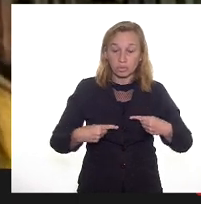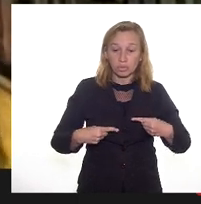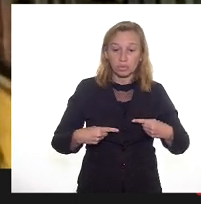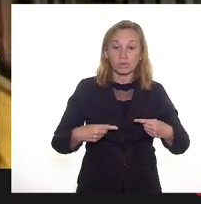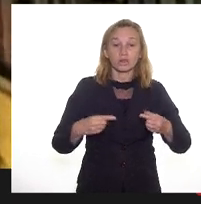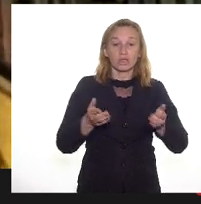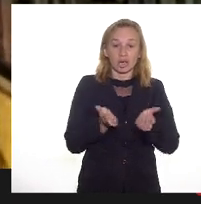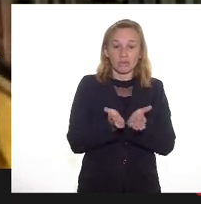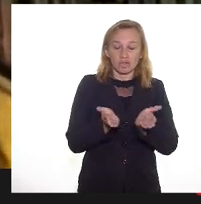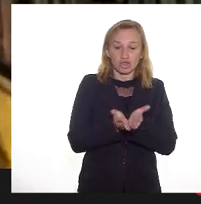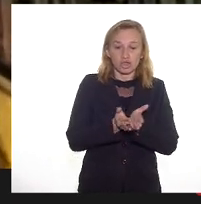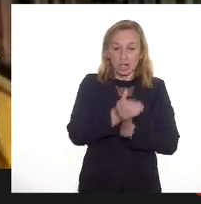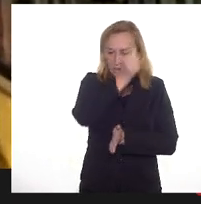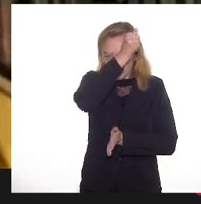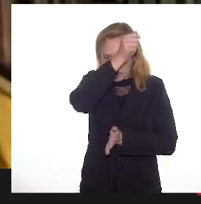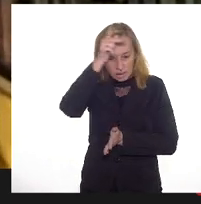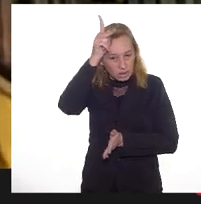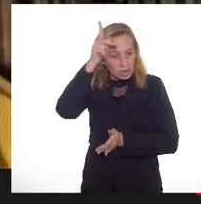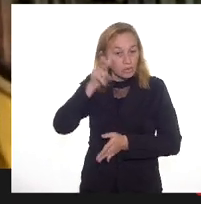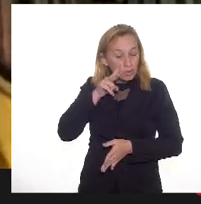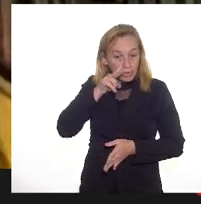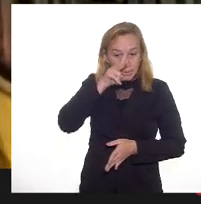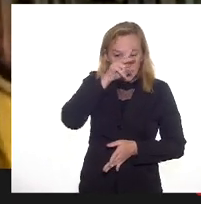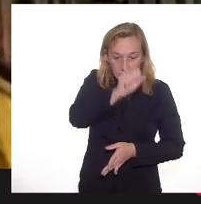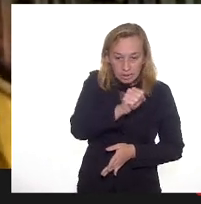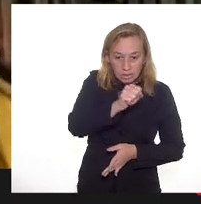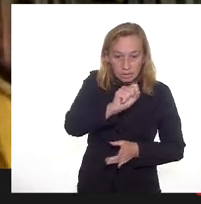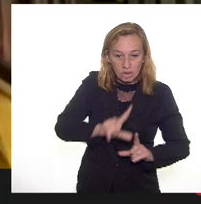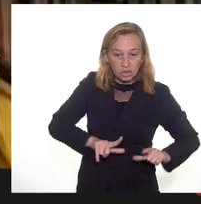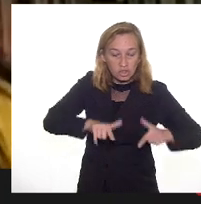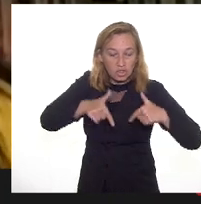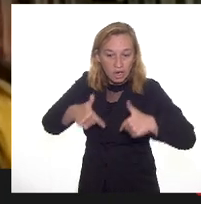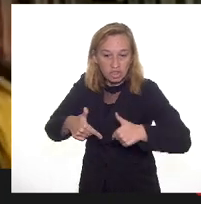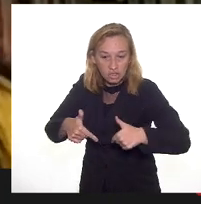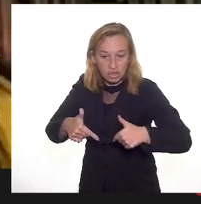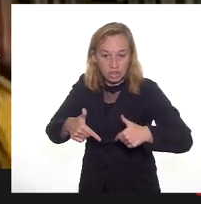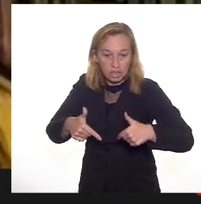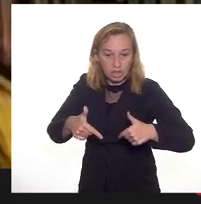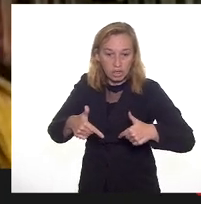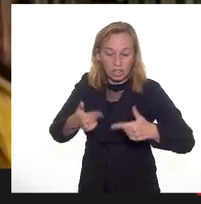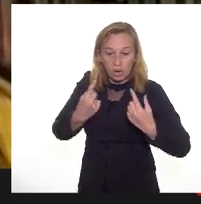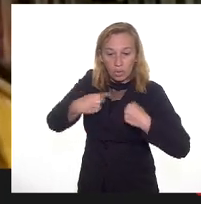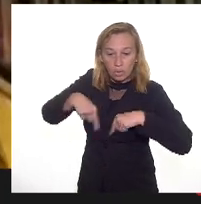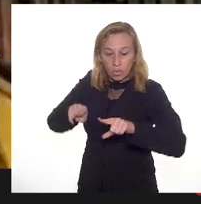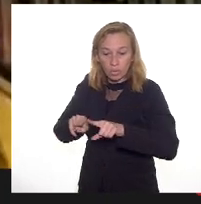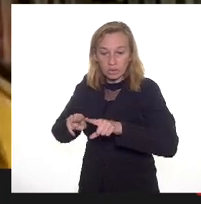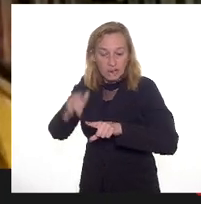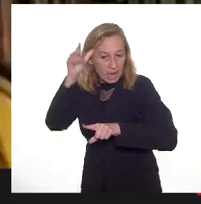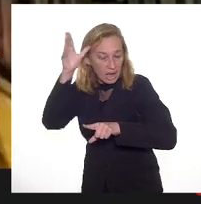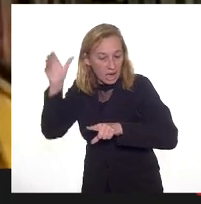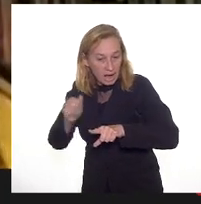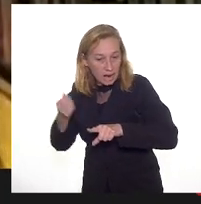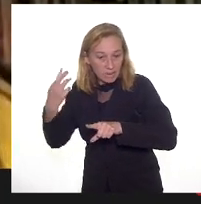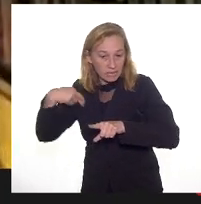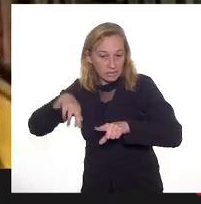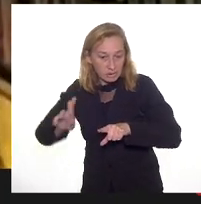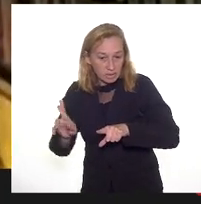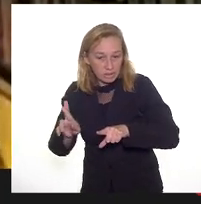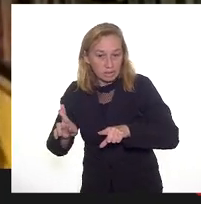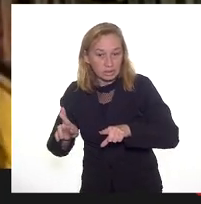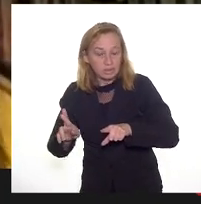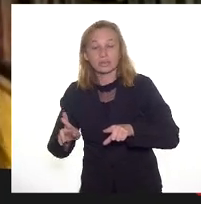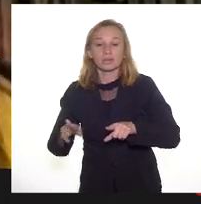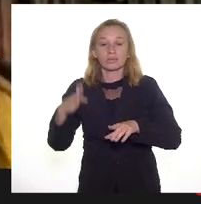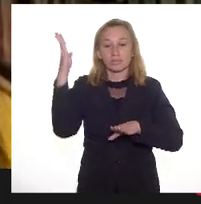teve como consequência o fortalecimento de atitudes de intolerância diante não só das religiões